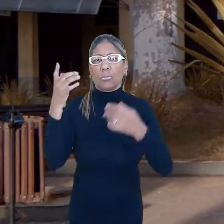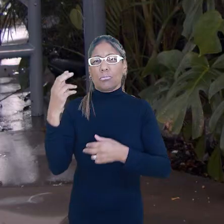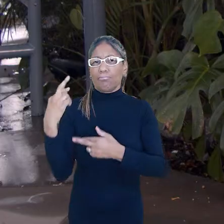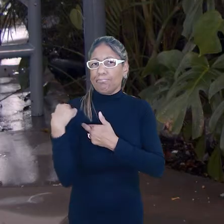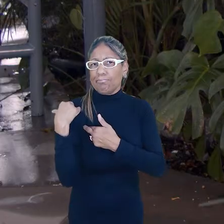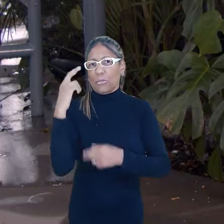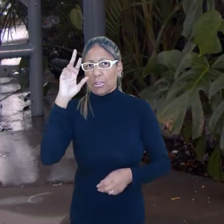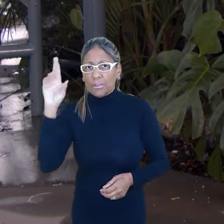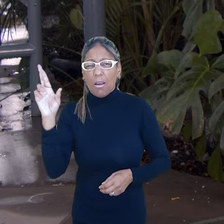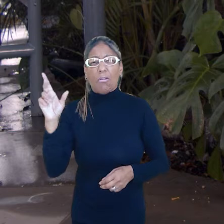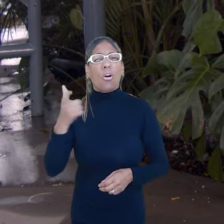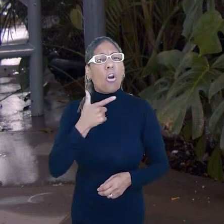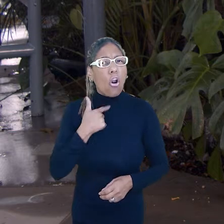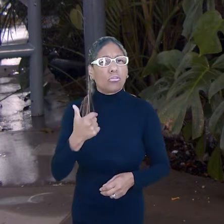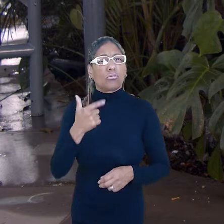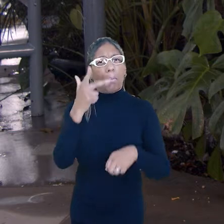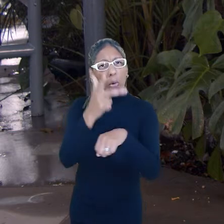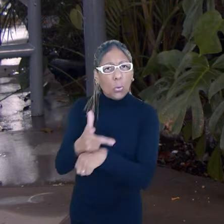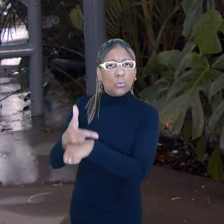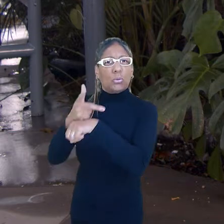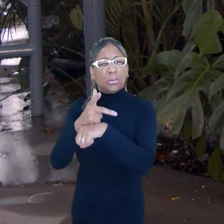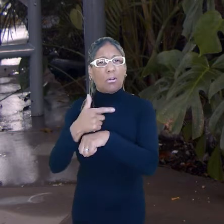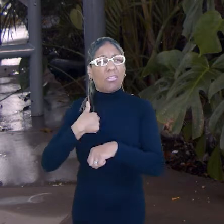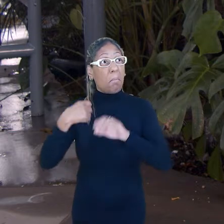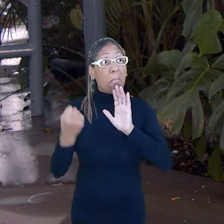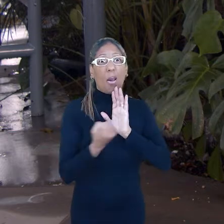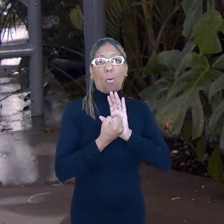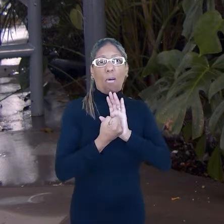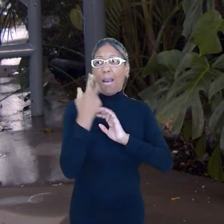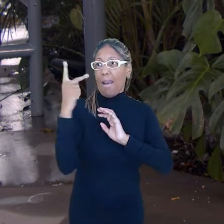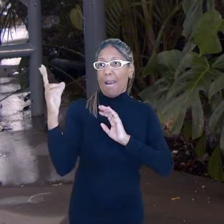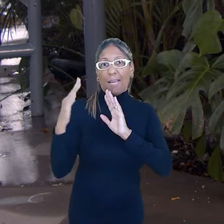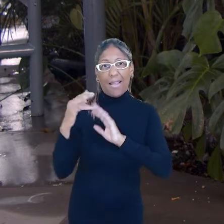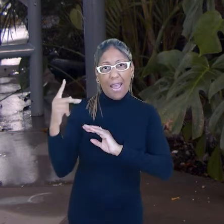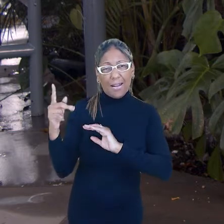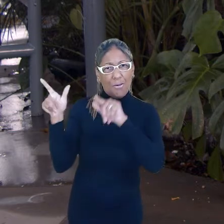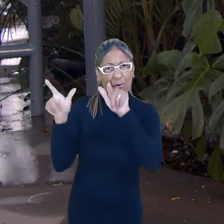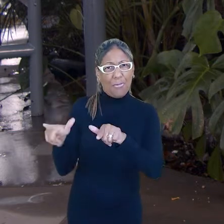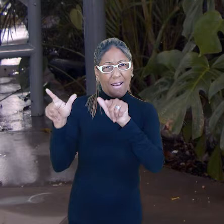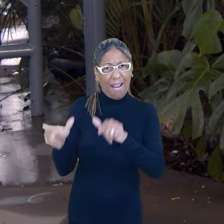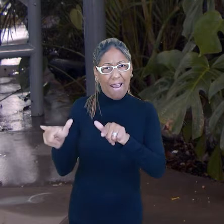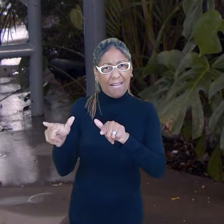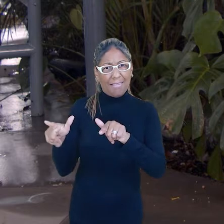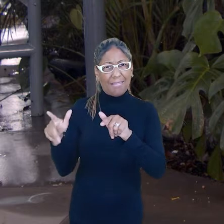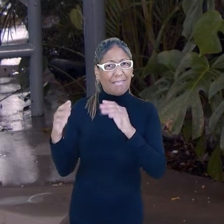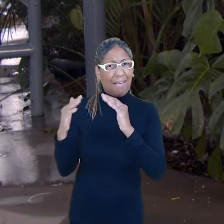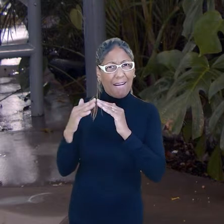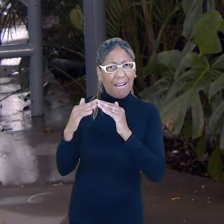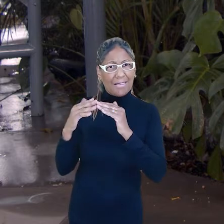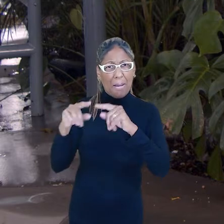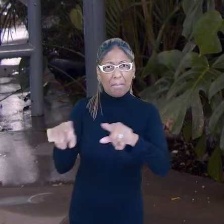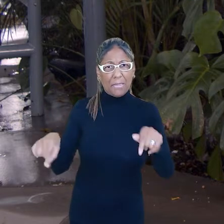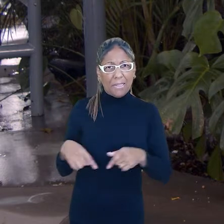pela direção, pela produção. Inclusive, algo que nos marcou muito é que na casa deles, ao invés de ter um espaço, uma área de lazer